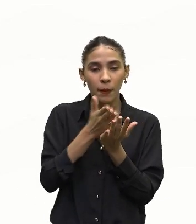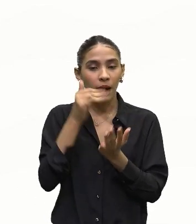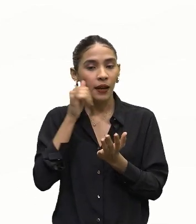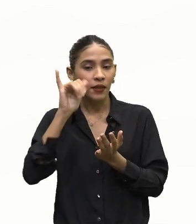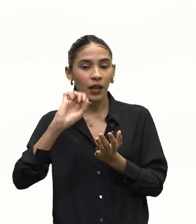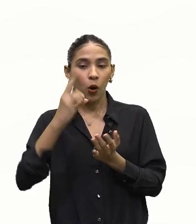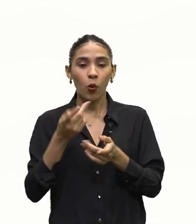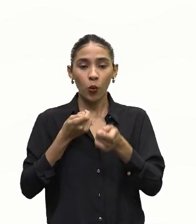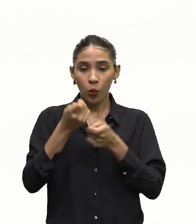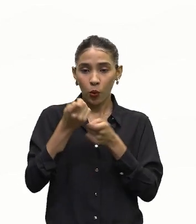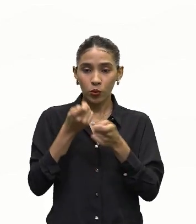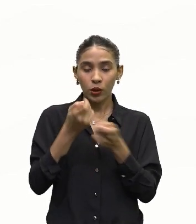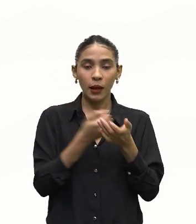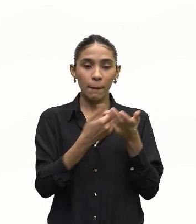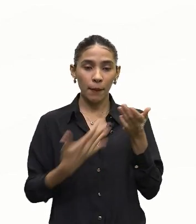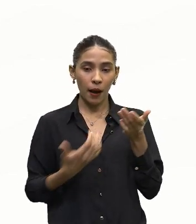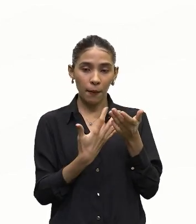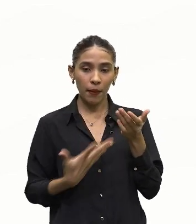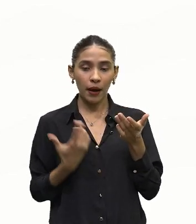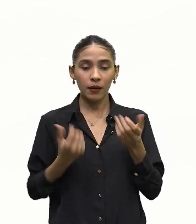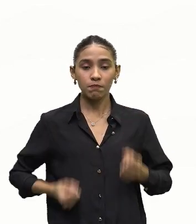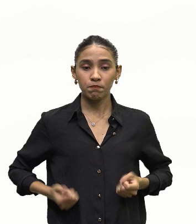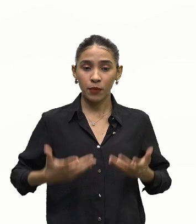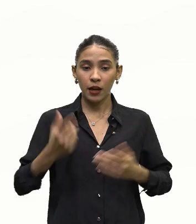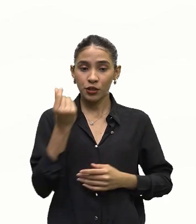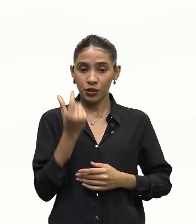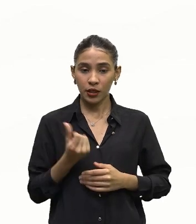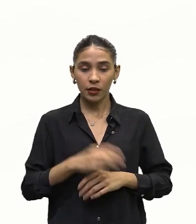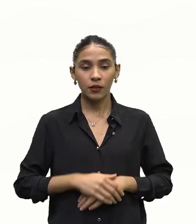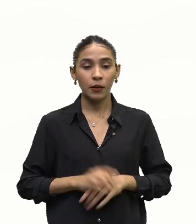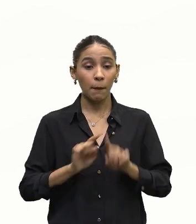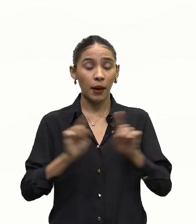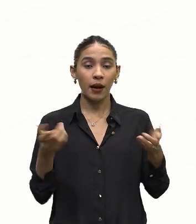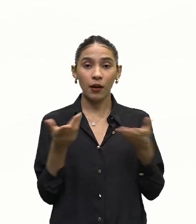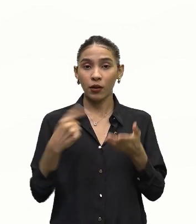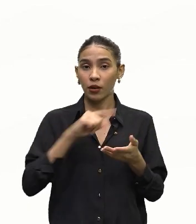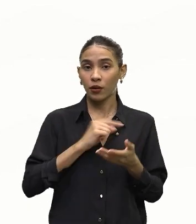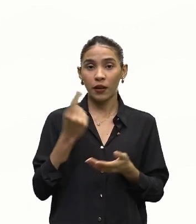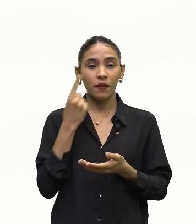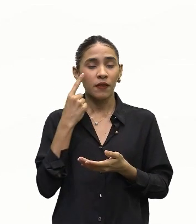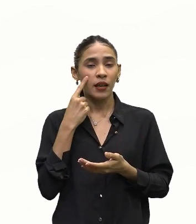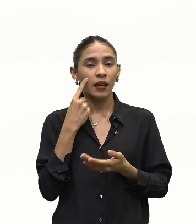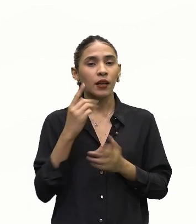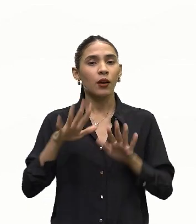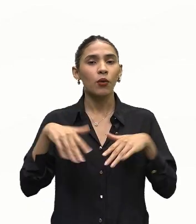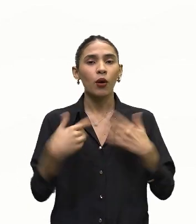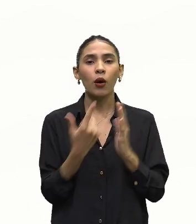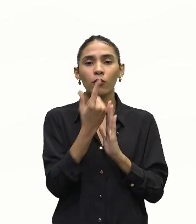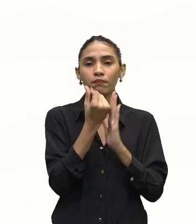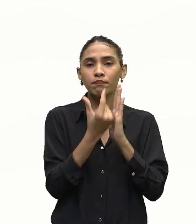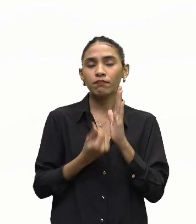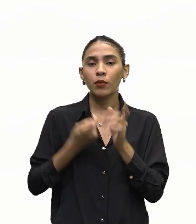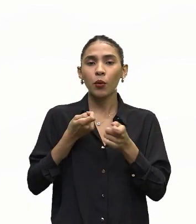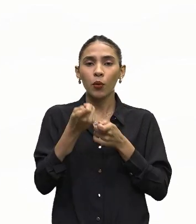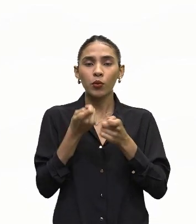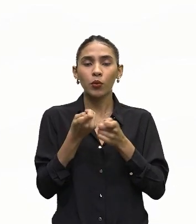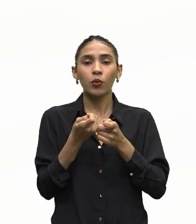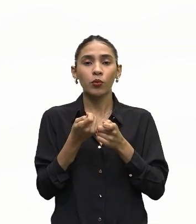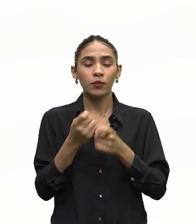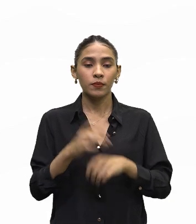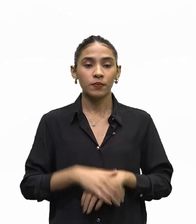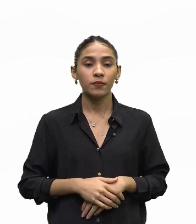controlar o endividamento. Agora a gente vai ver qual a importância de entender as finanças comportamentais.